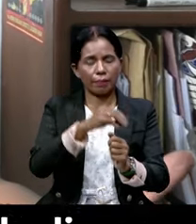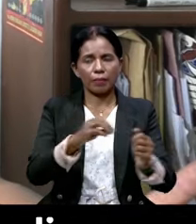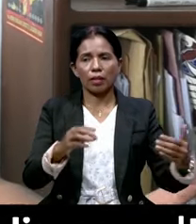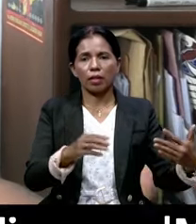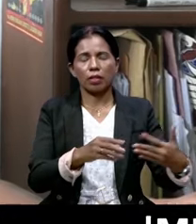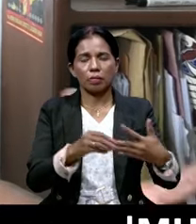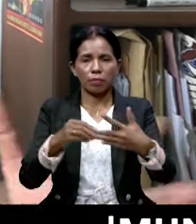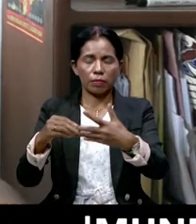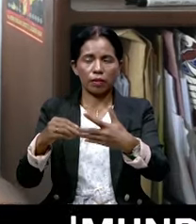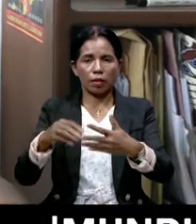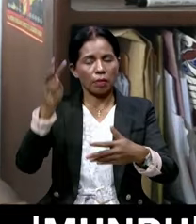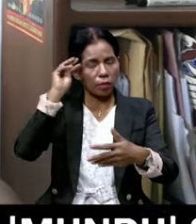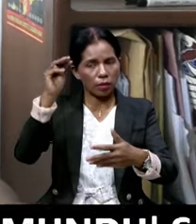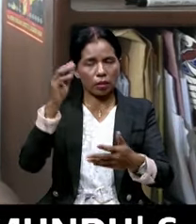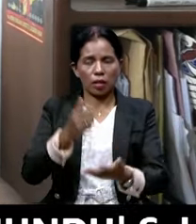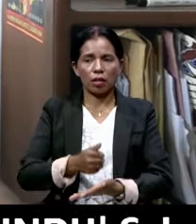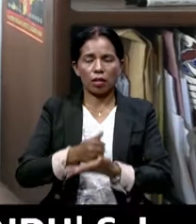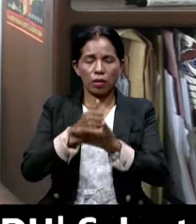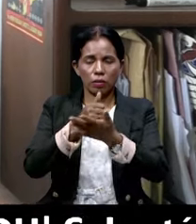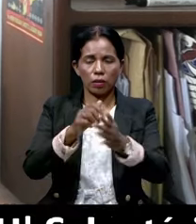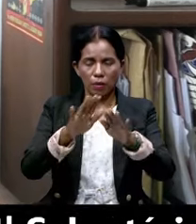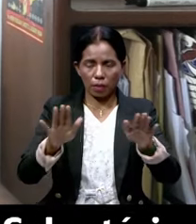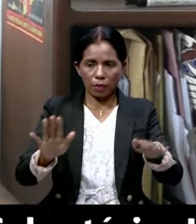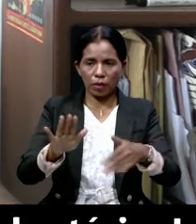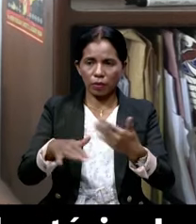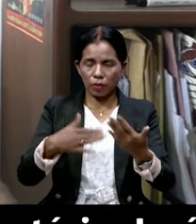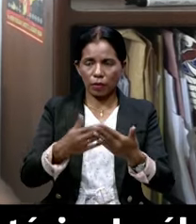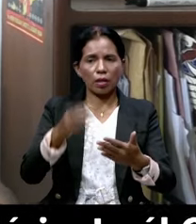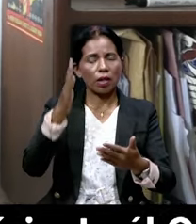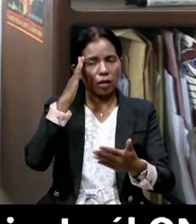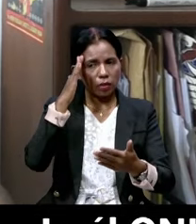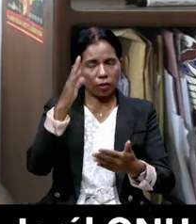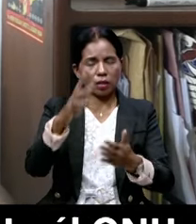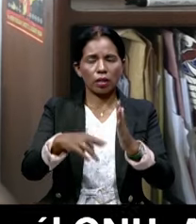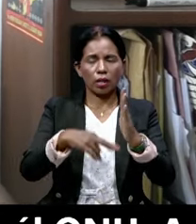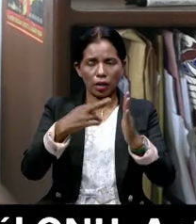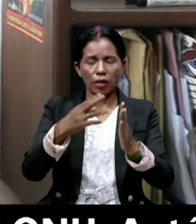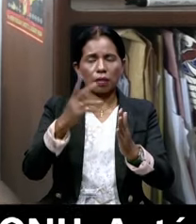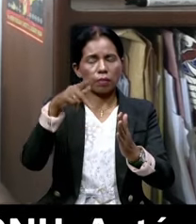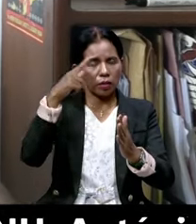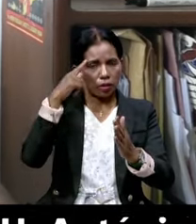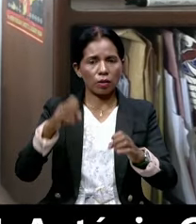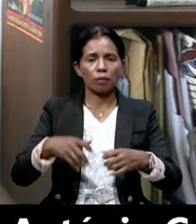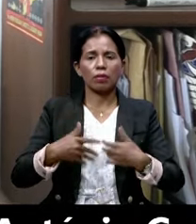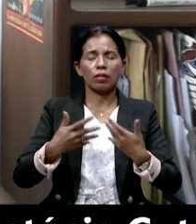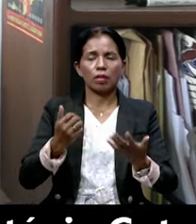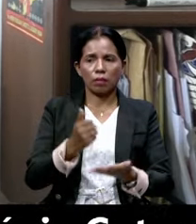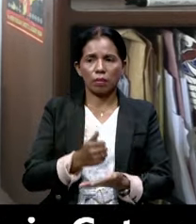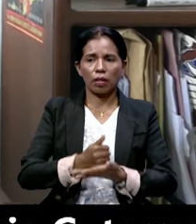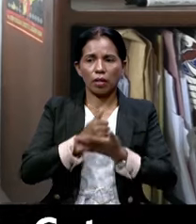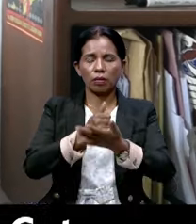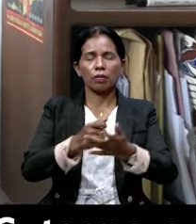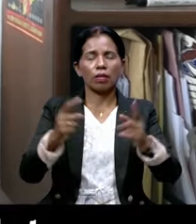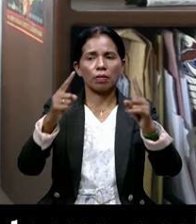ministério dos relevantes ne vem matar uma tamba assuntos la barik ne hanu in una formula politica ire o insato pela ajuda ba la barik